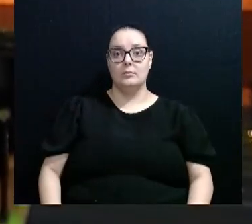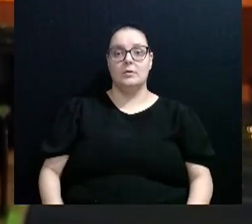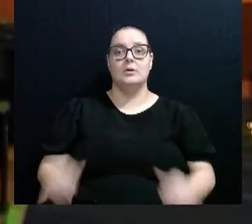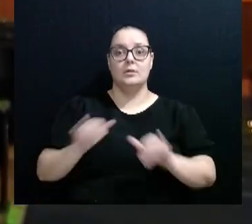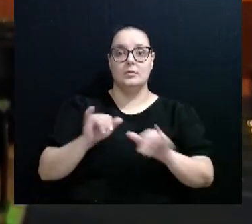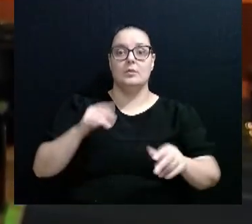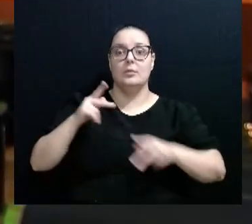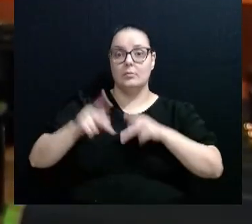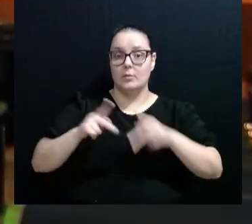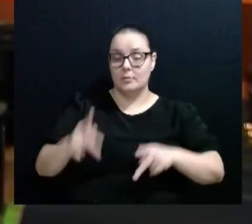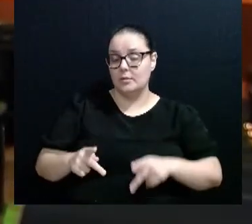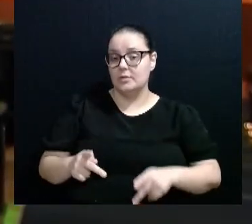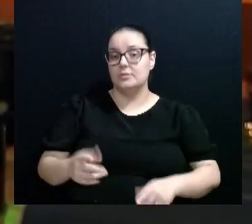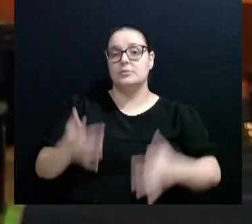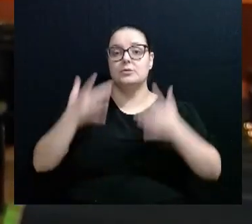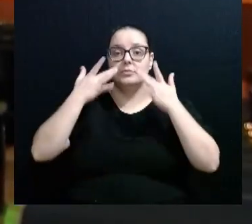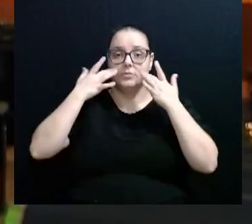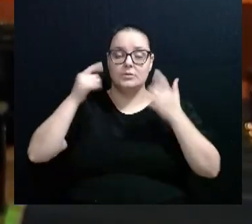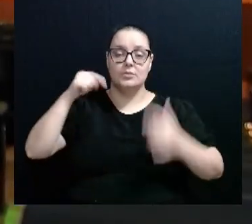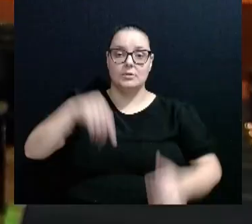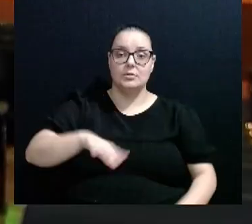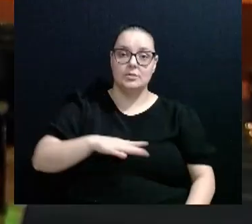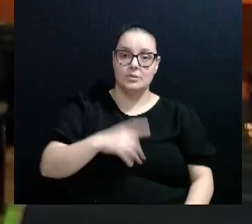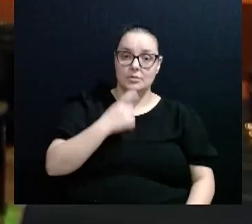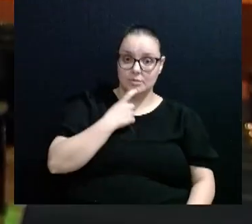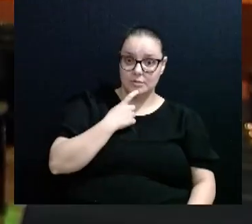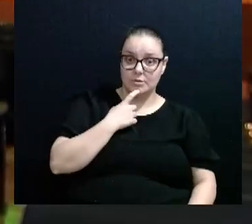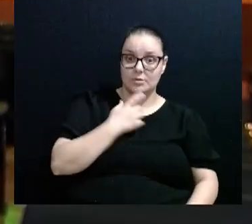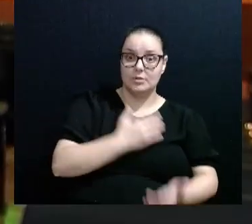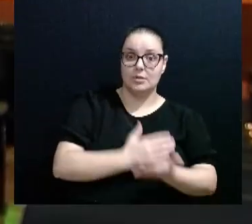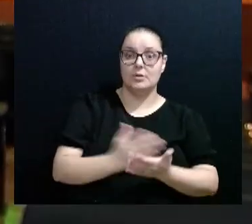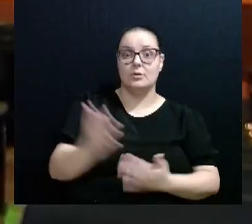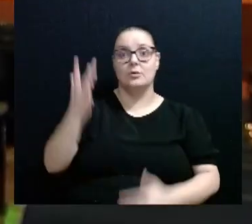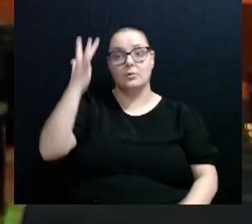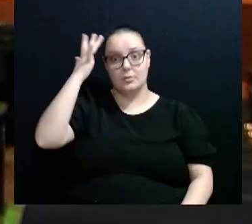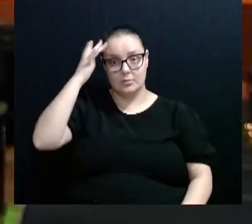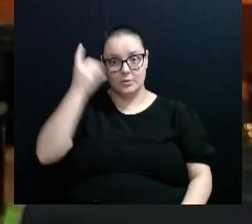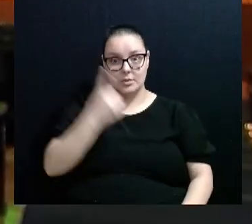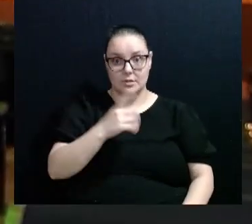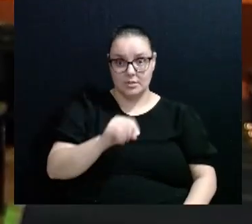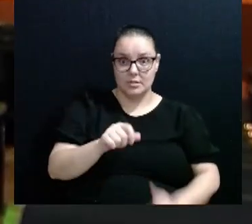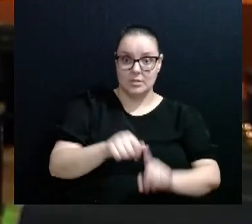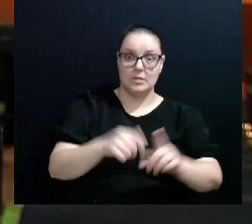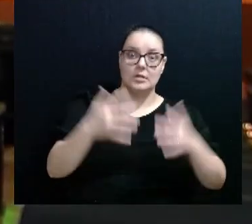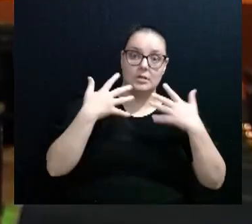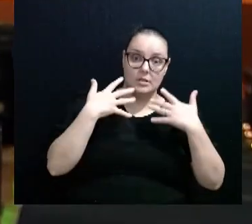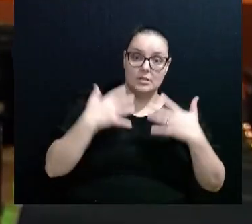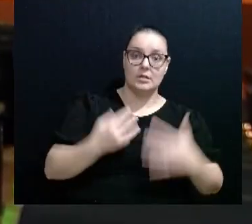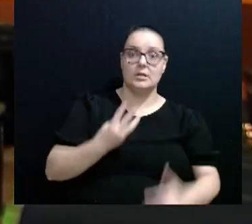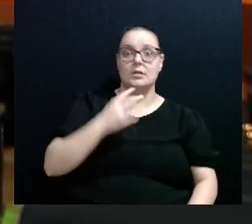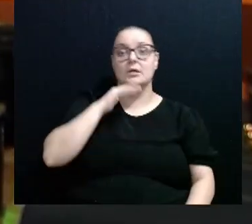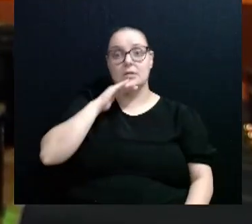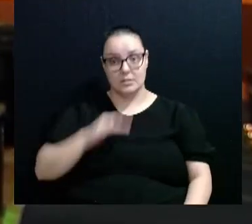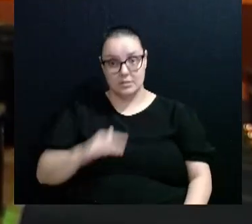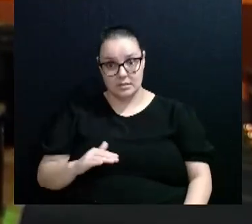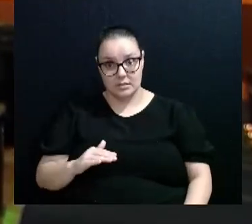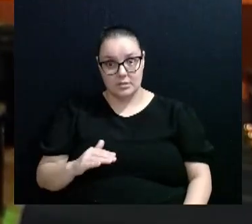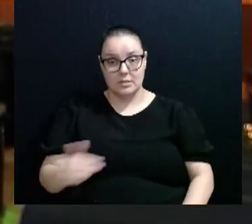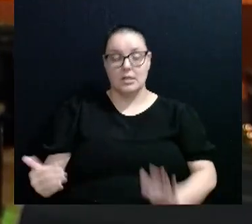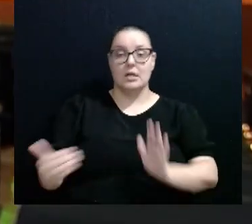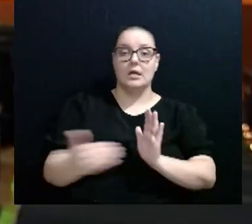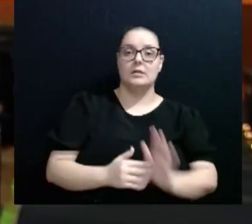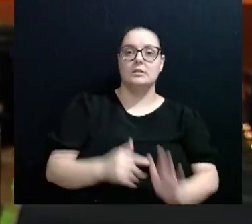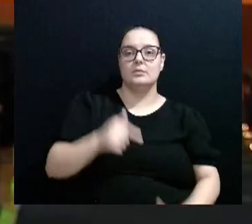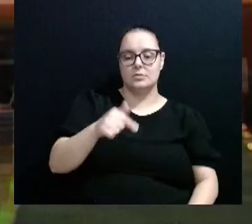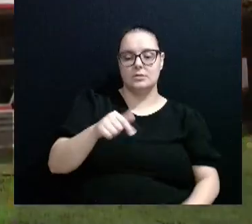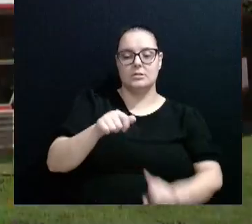de Campinas 2026 começa amanhã, dia 10 de janeiro, às 3 horas da tarde e vai até o dia 7 de